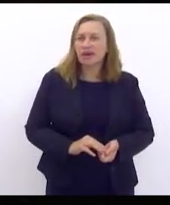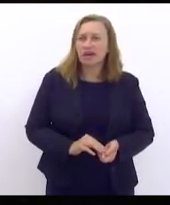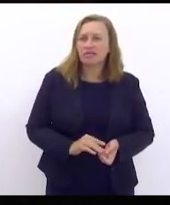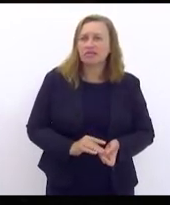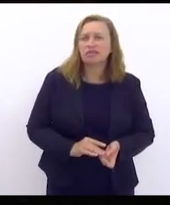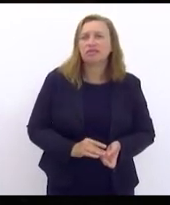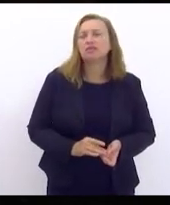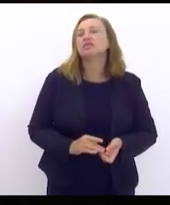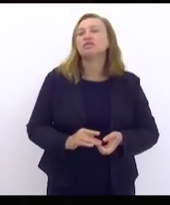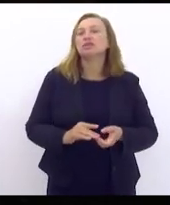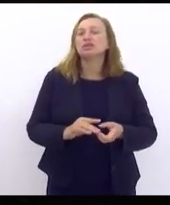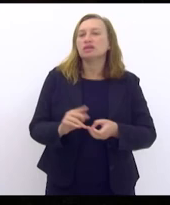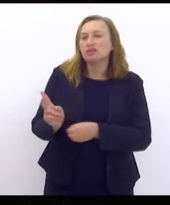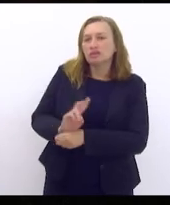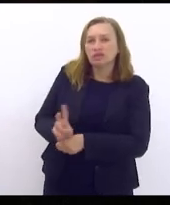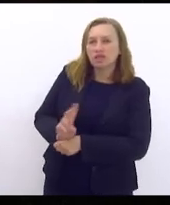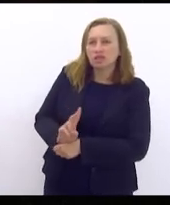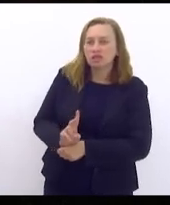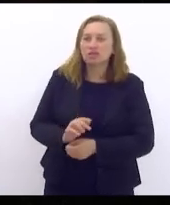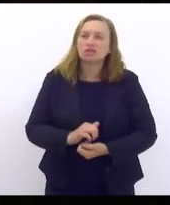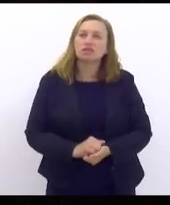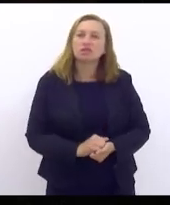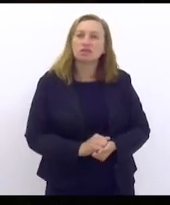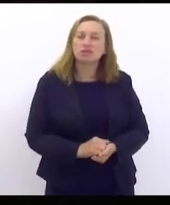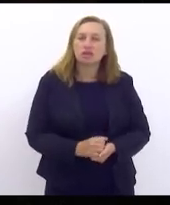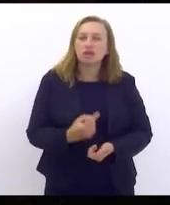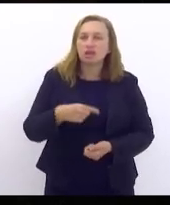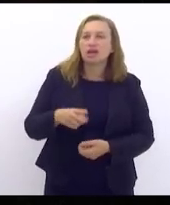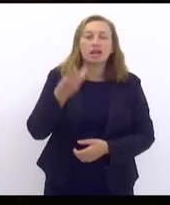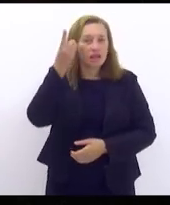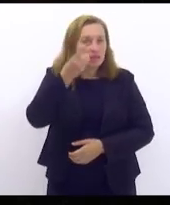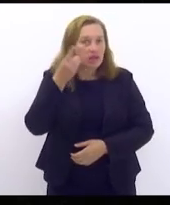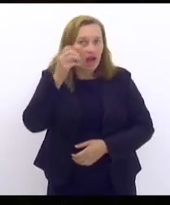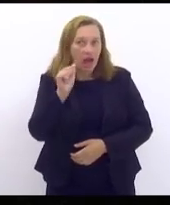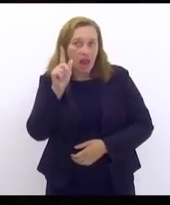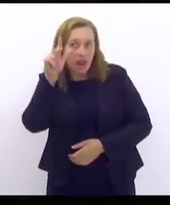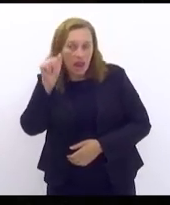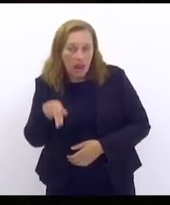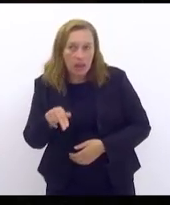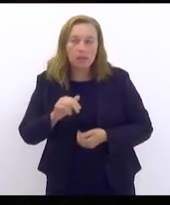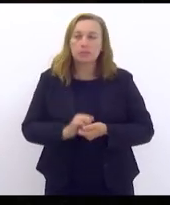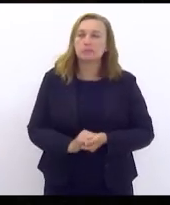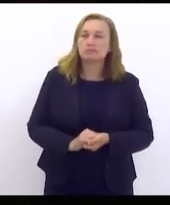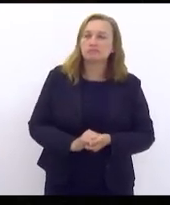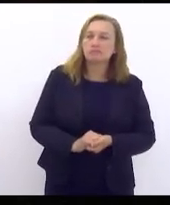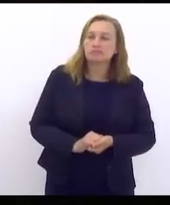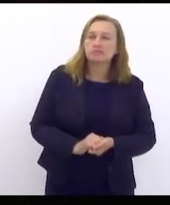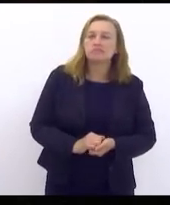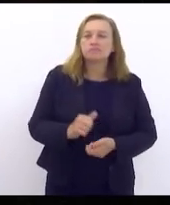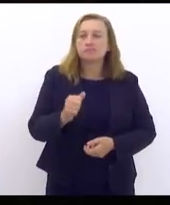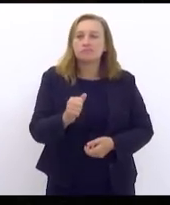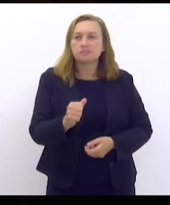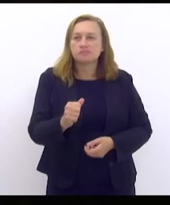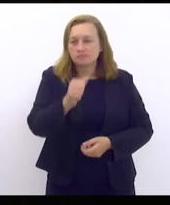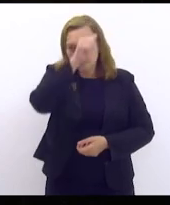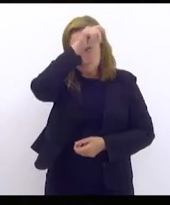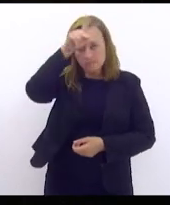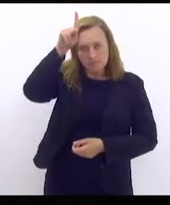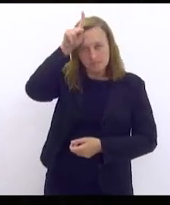pedem nossas fiscalizações, e nós estamos tentando ir, deputado Alan. Só que tem conivência e anuência dos prefeitos dos seus